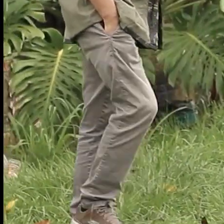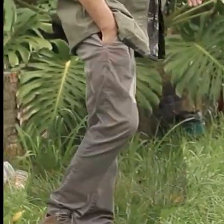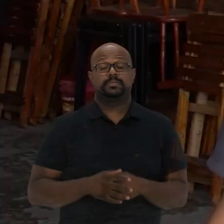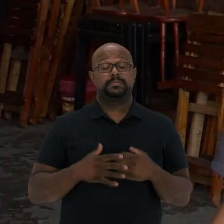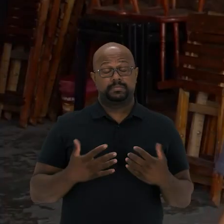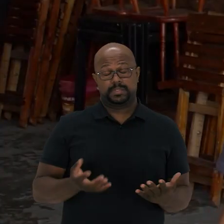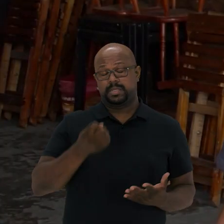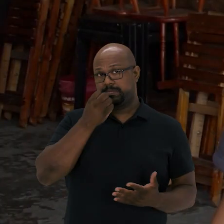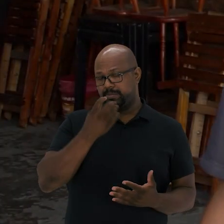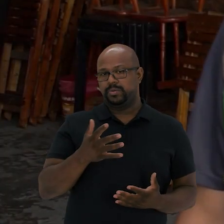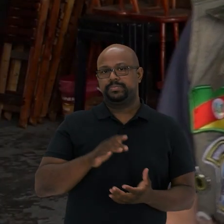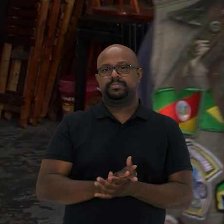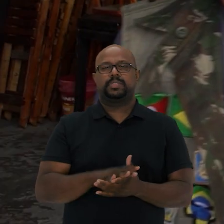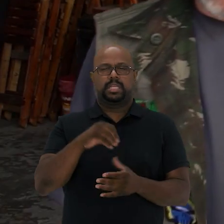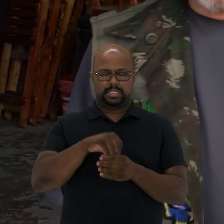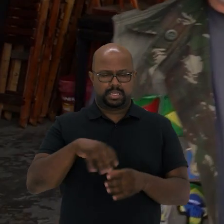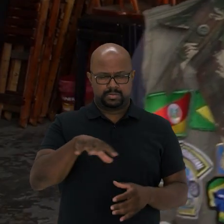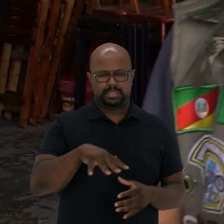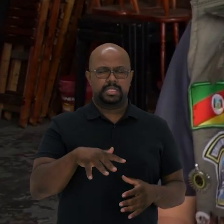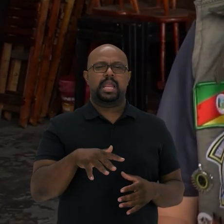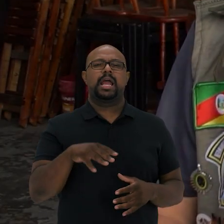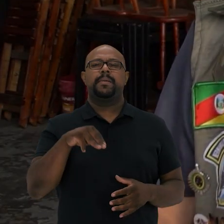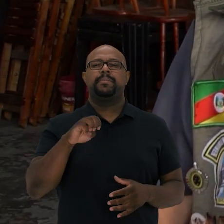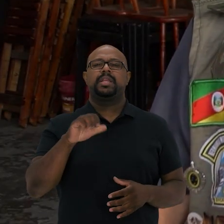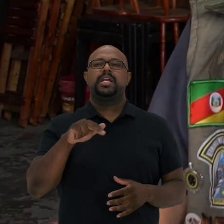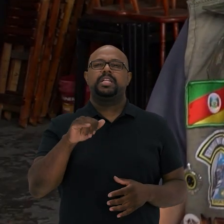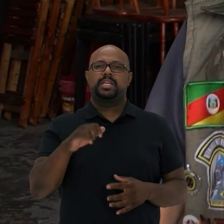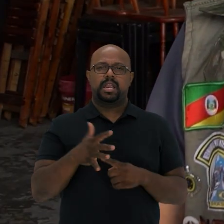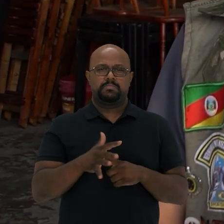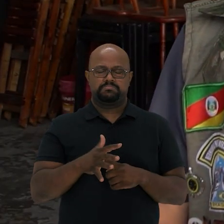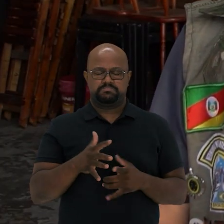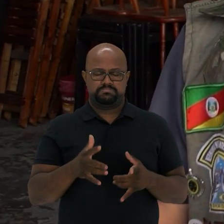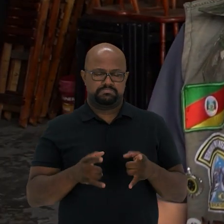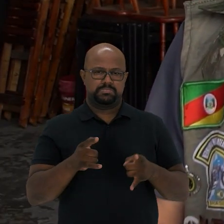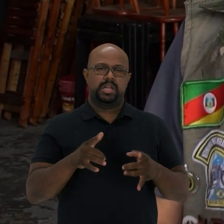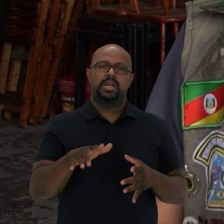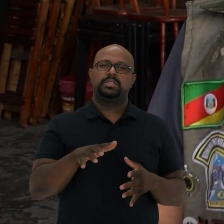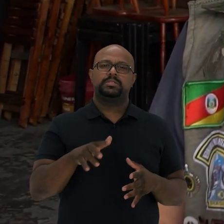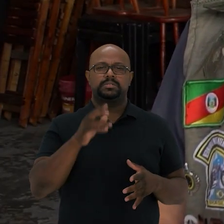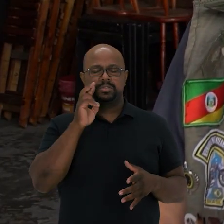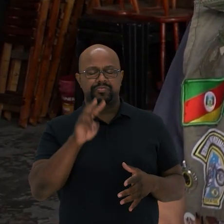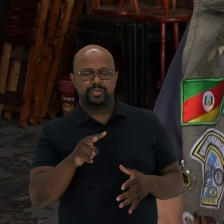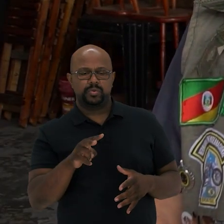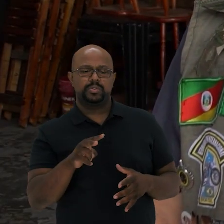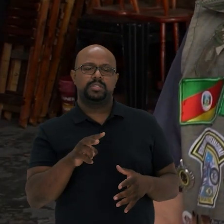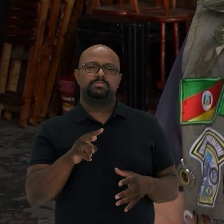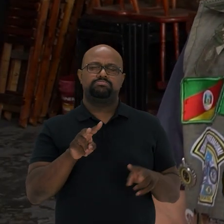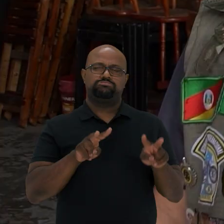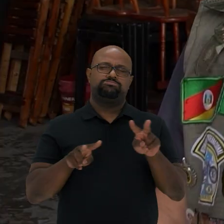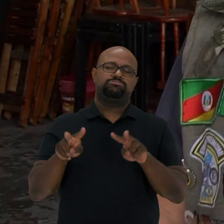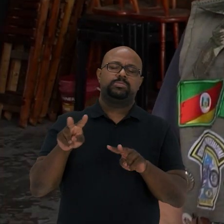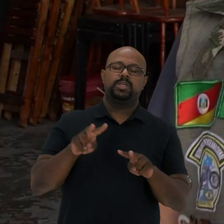vários setores. Bom, dentro da mecânica, com o passar dos tempos, se viu e